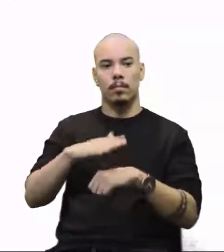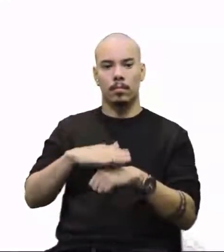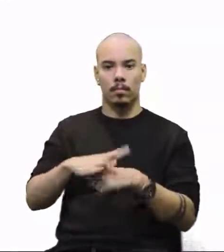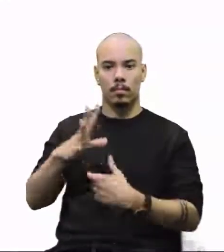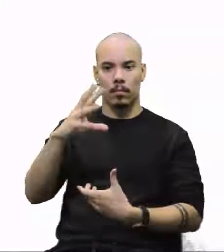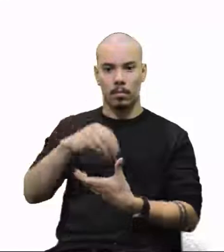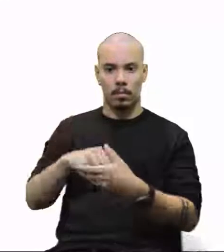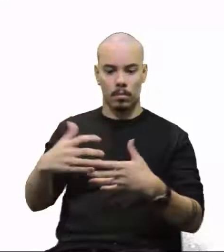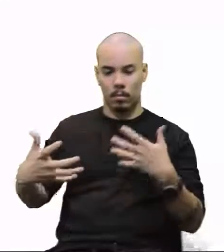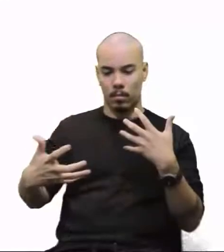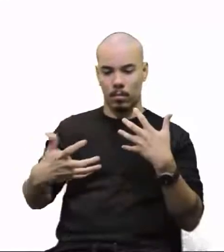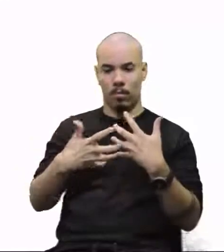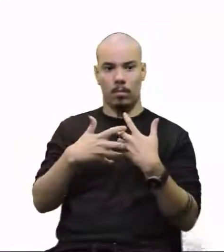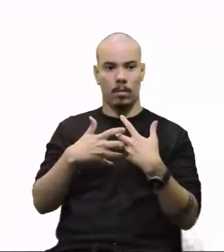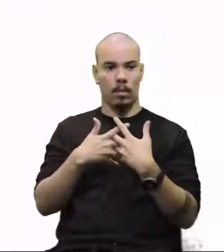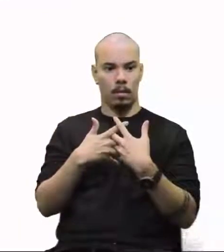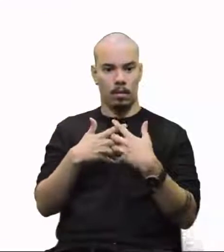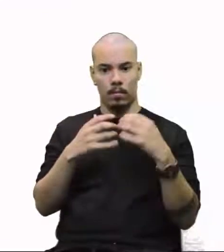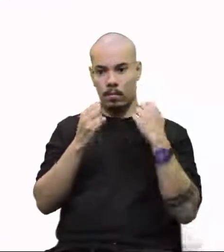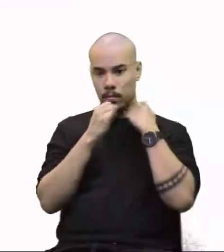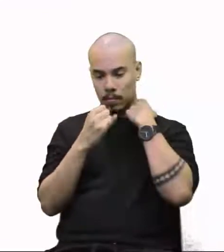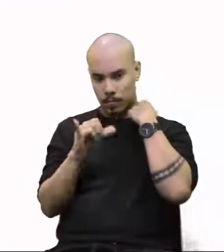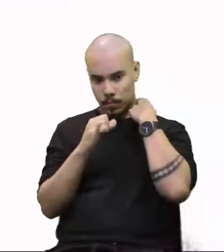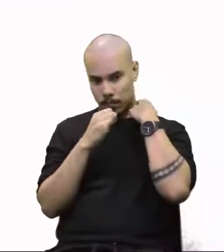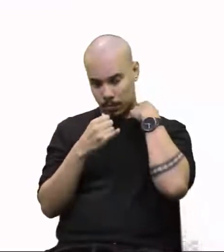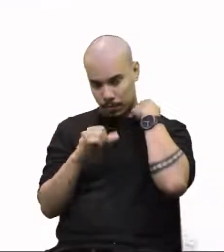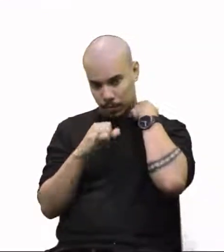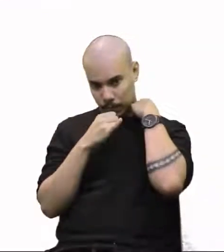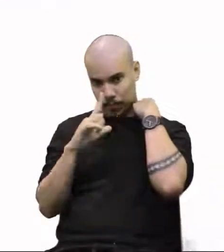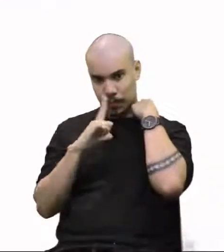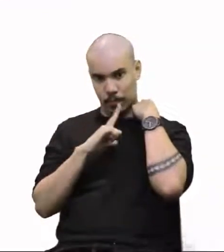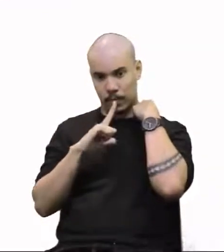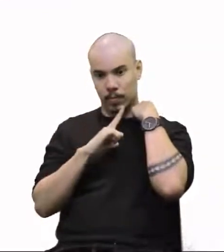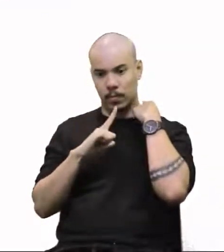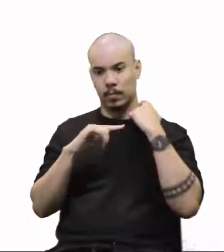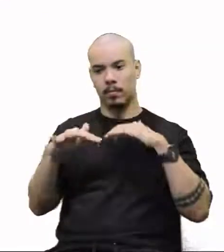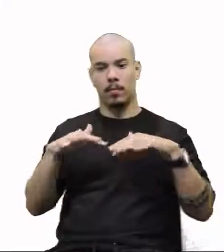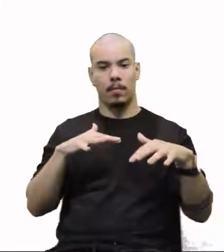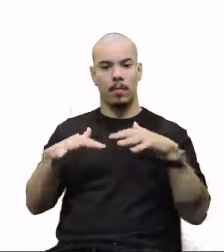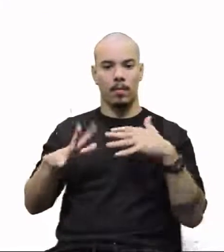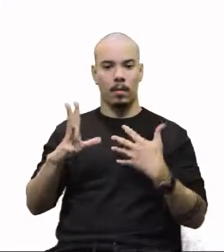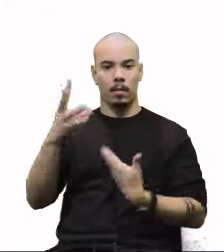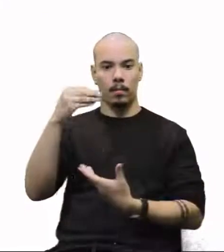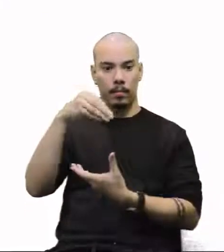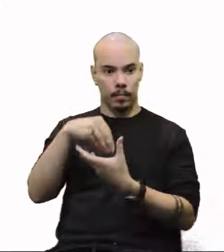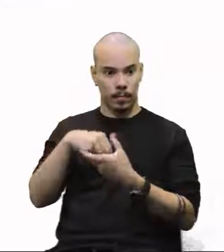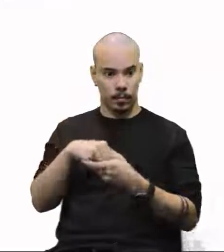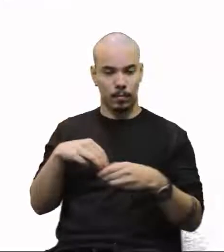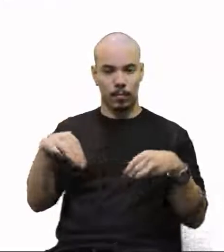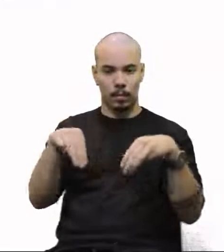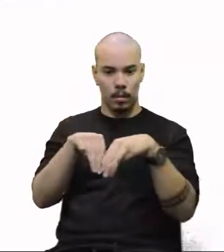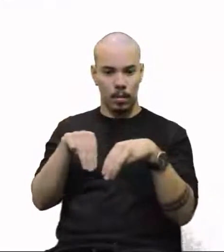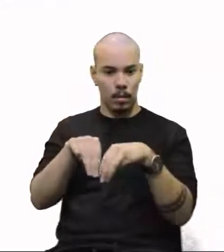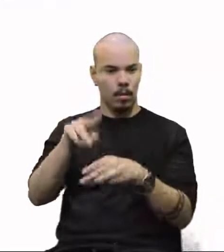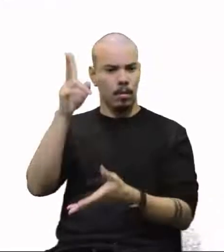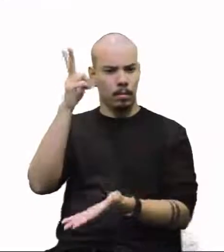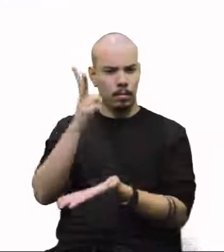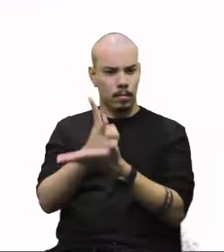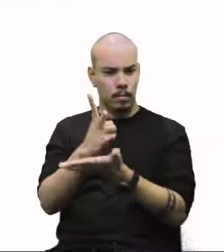uma carga elétrica em movimento dentro de um campo magnético é